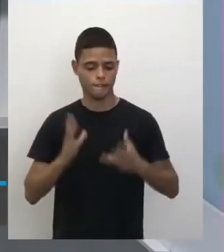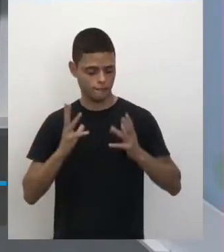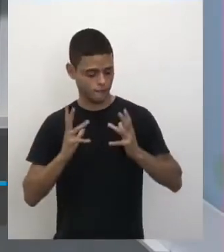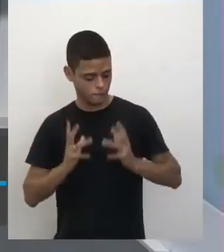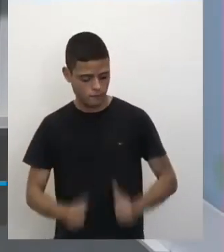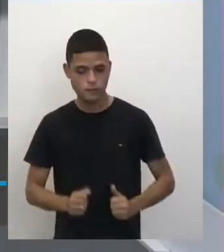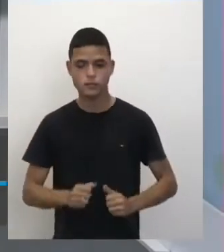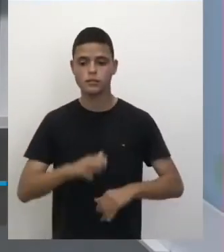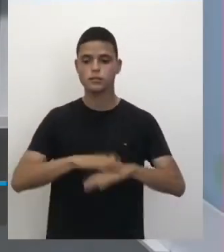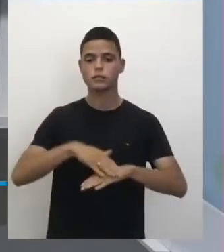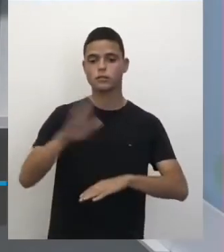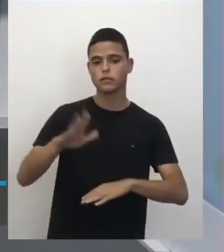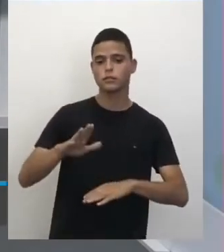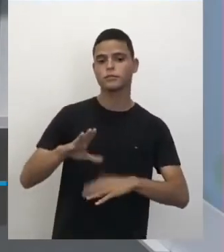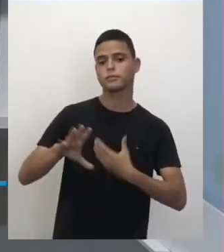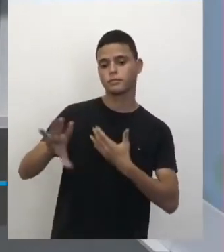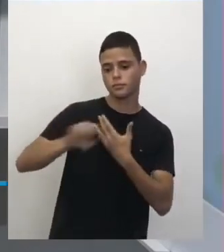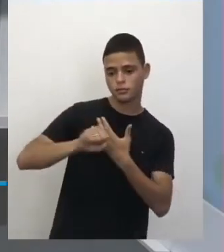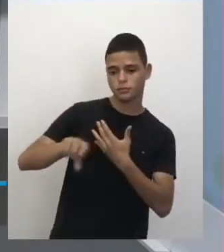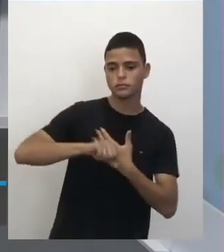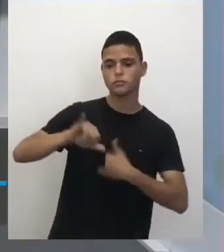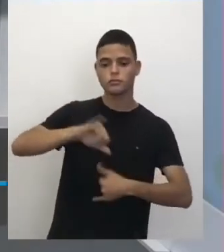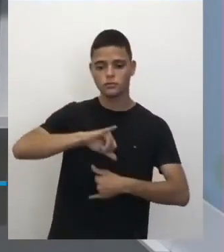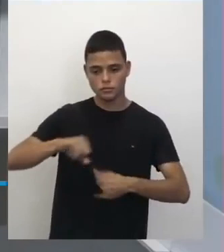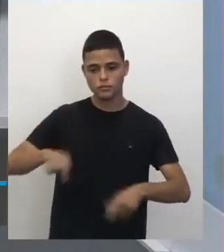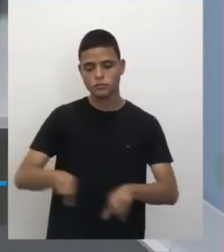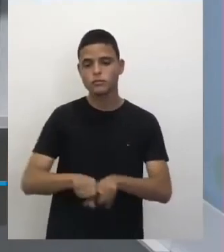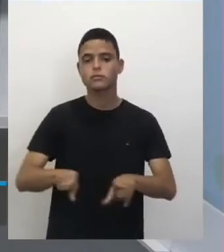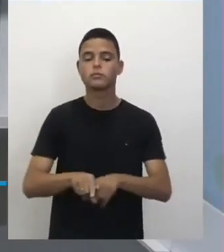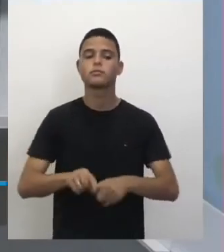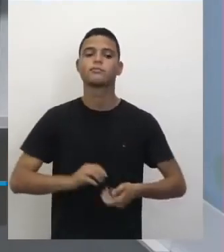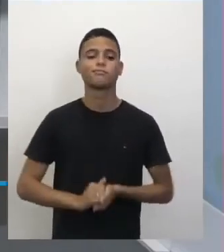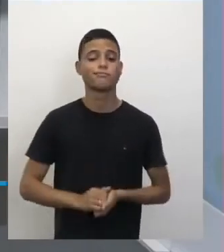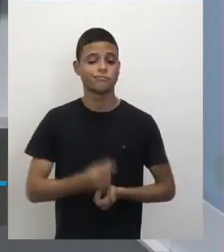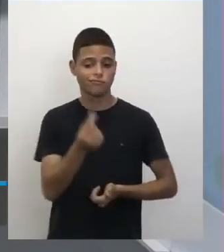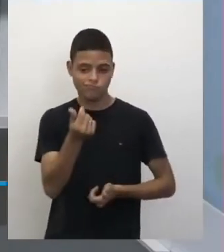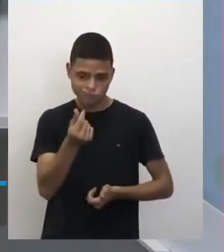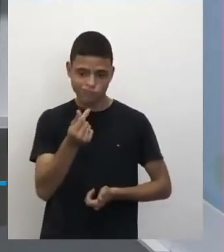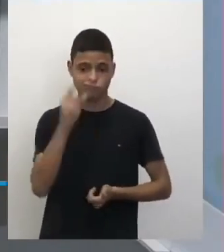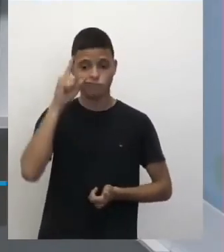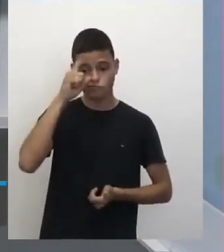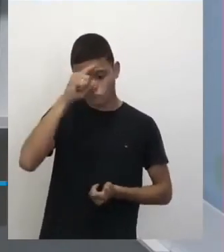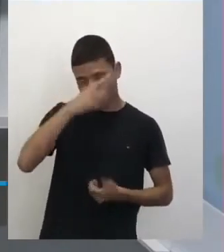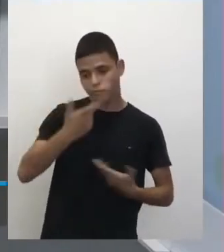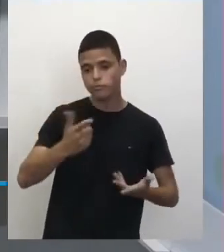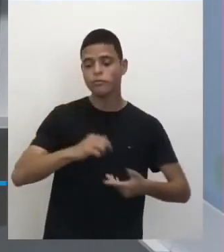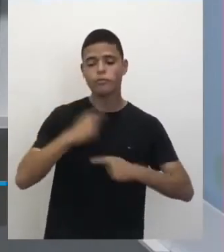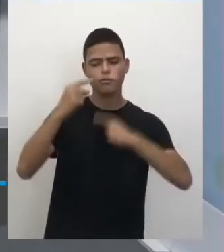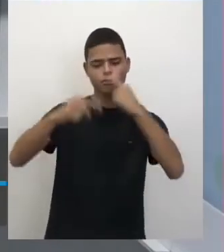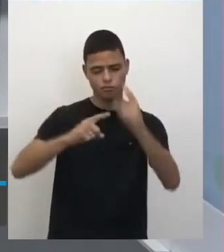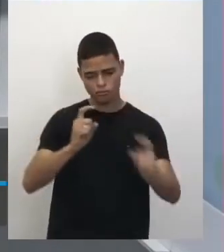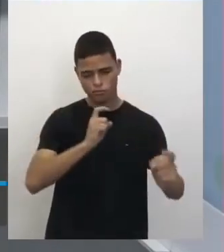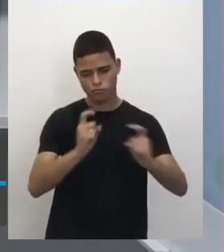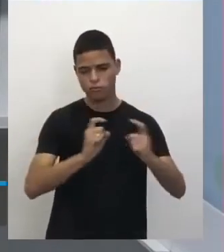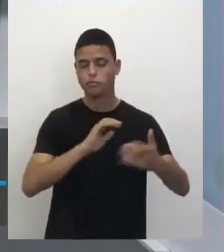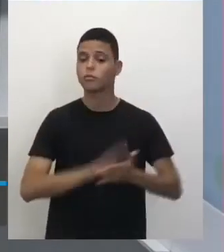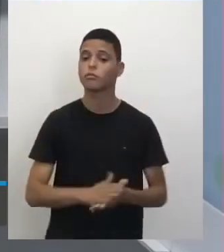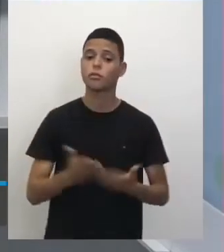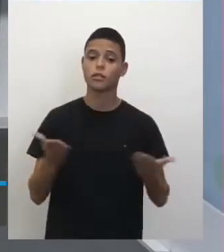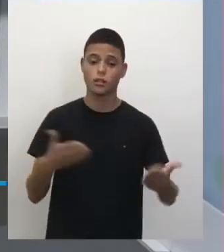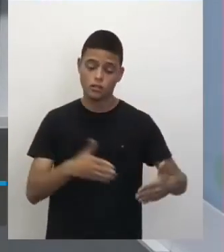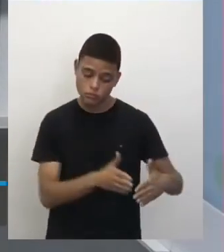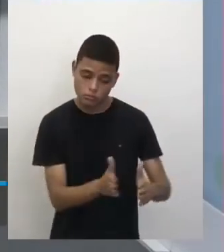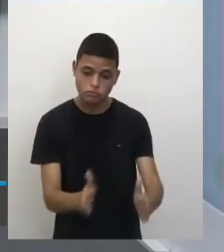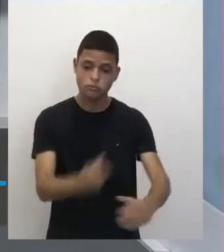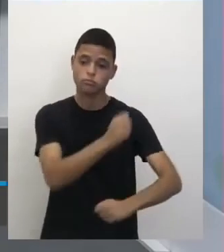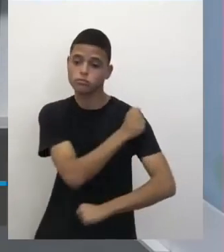ainda, que é a energia eólica e a energia solar. Né? O problema é que elas são caras, mas aí a gente é uma outra discussão. Né? Legal. Então o caminho que os estudantes estão apontando